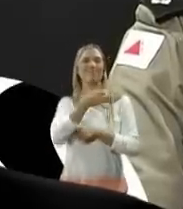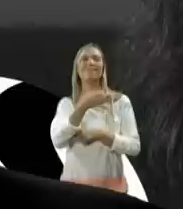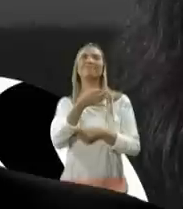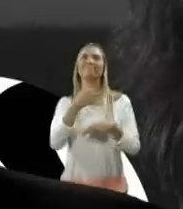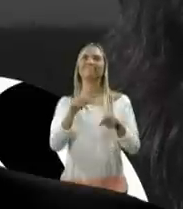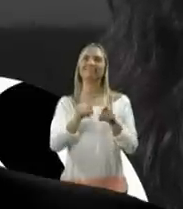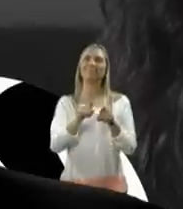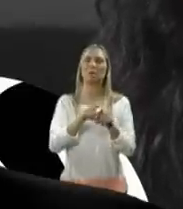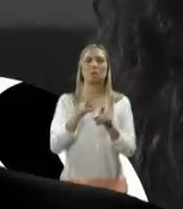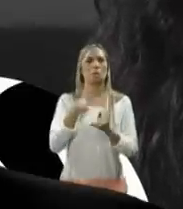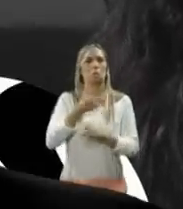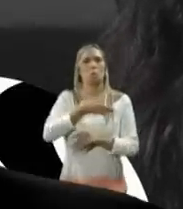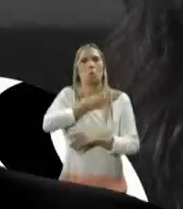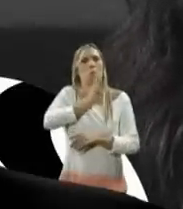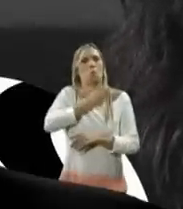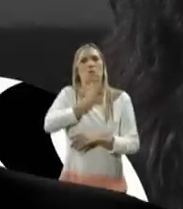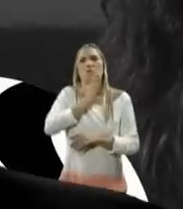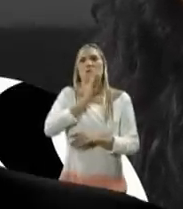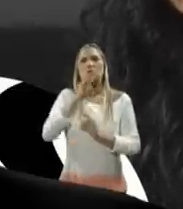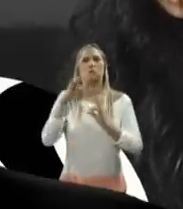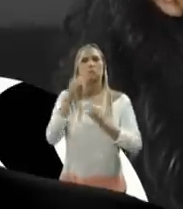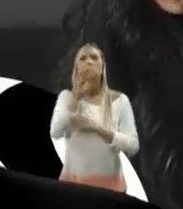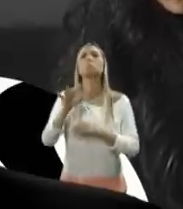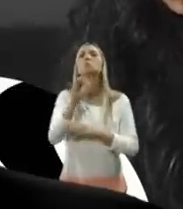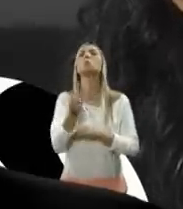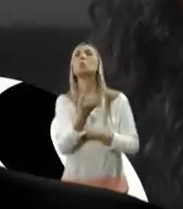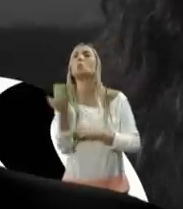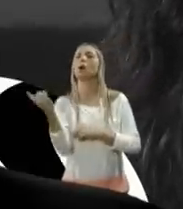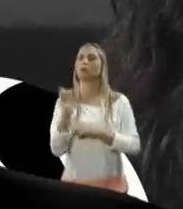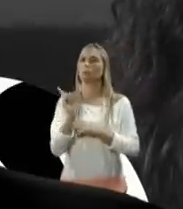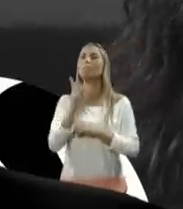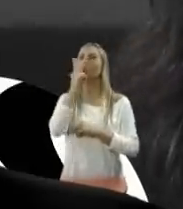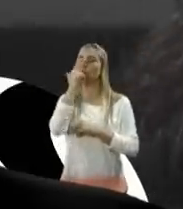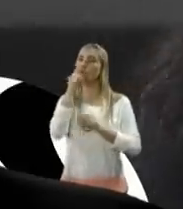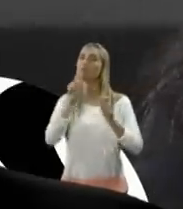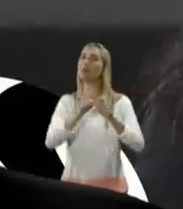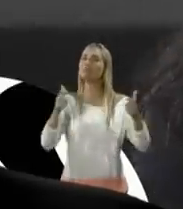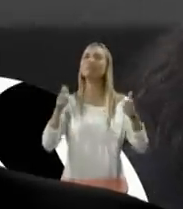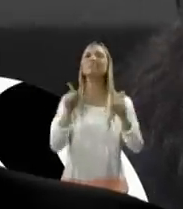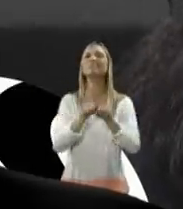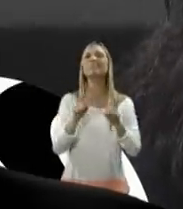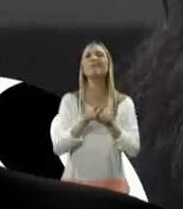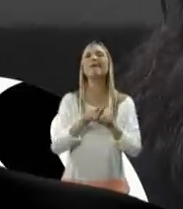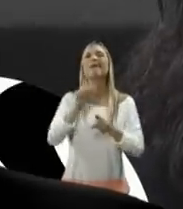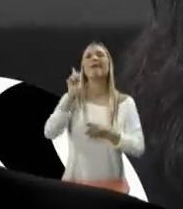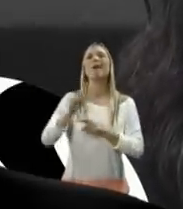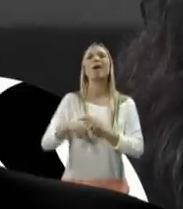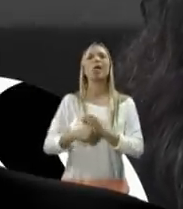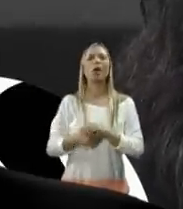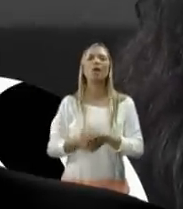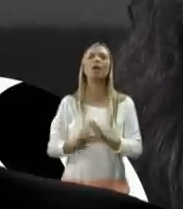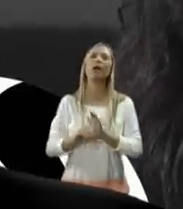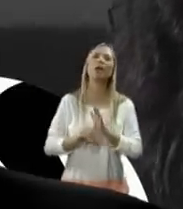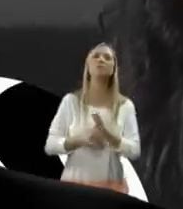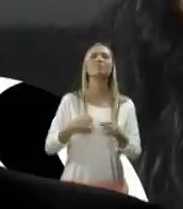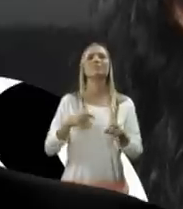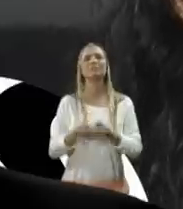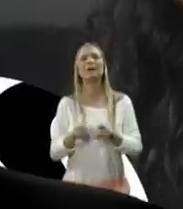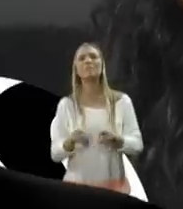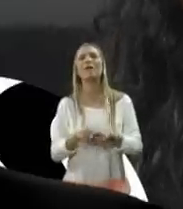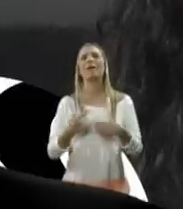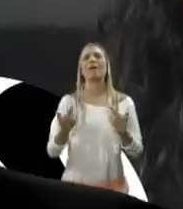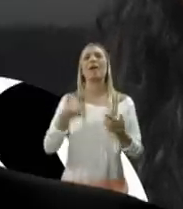embora eu não conheça todas as estatísticas, mas tem aumentado o número de furtos, roubos